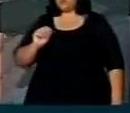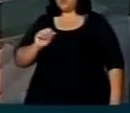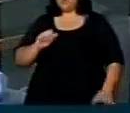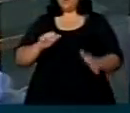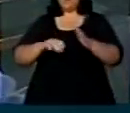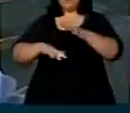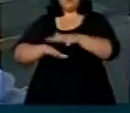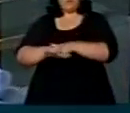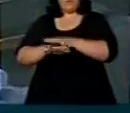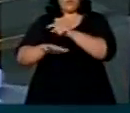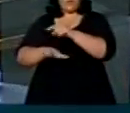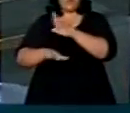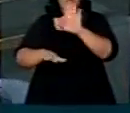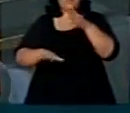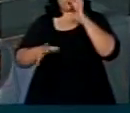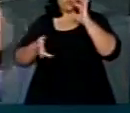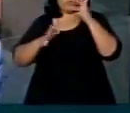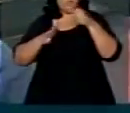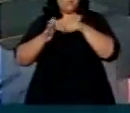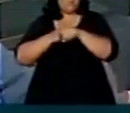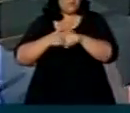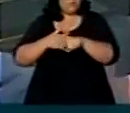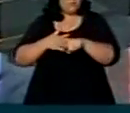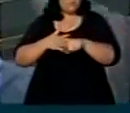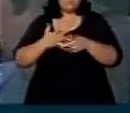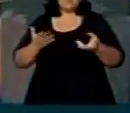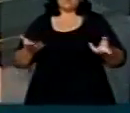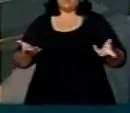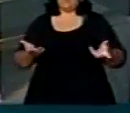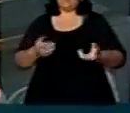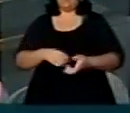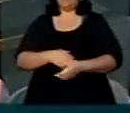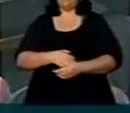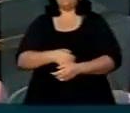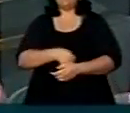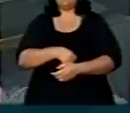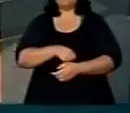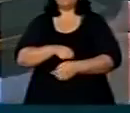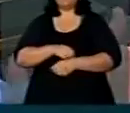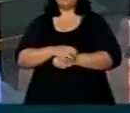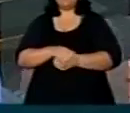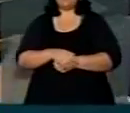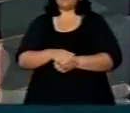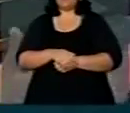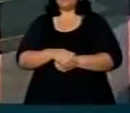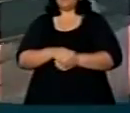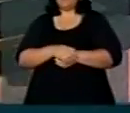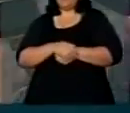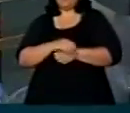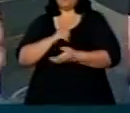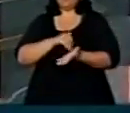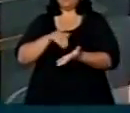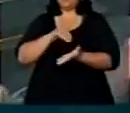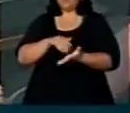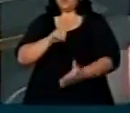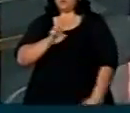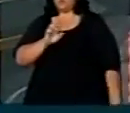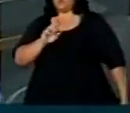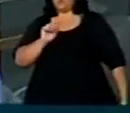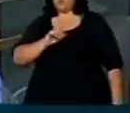uma trampolinagem do seu secretário-geral, aproveitando a sua ausência, que tomou a decisão de